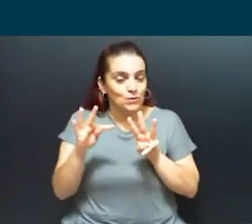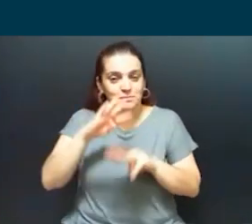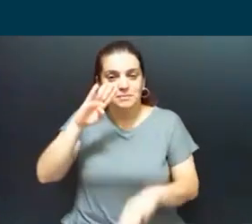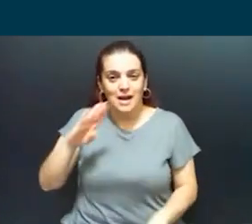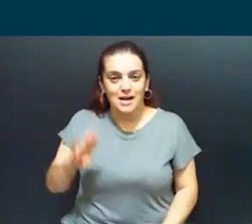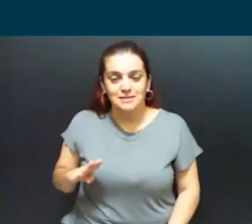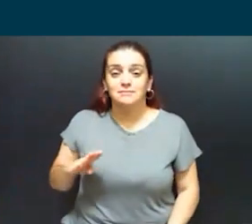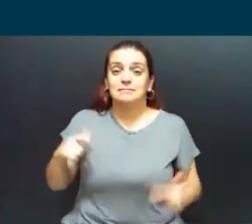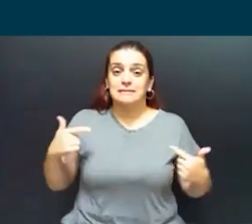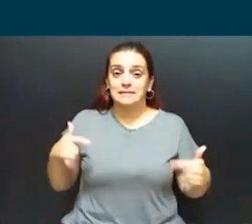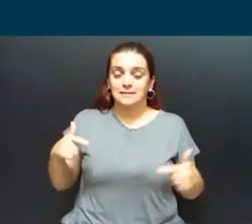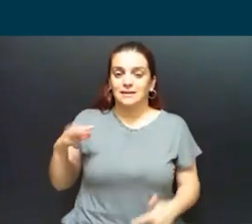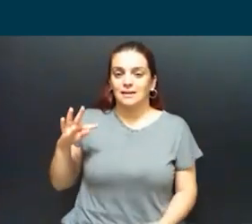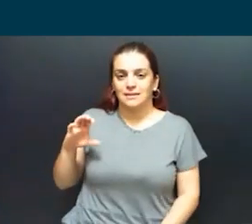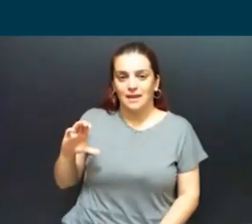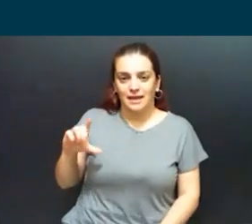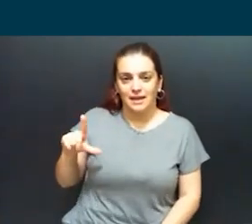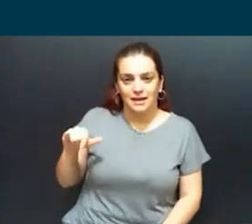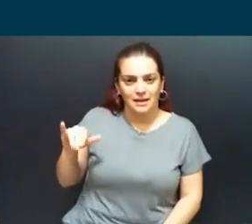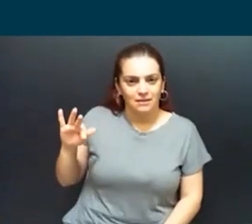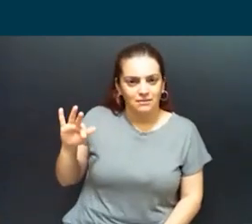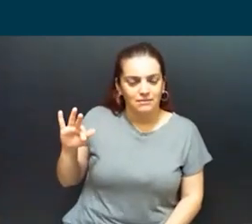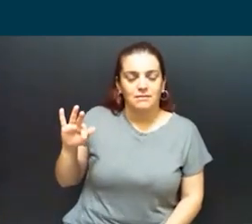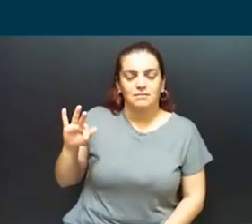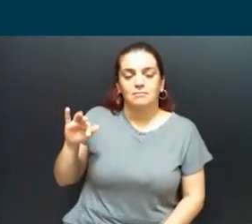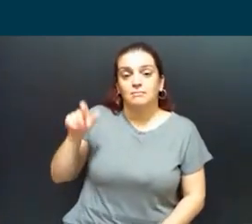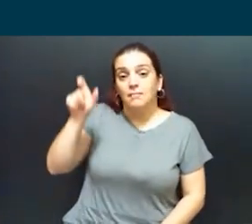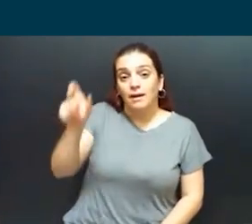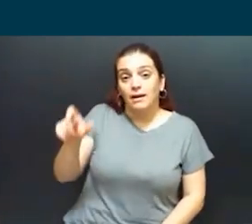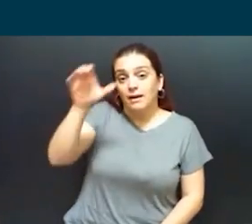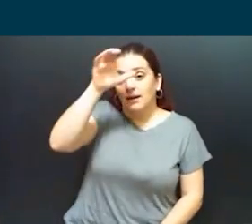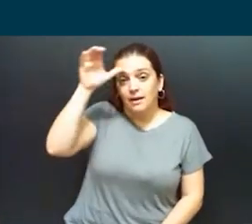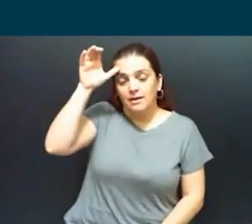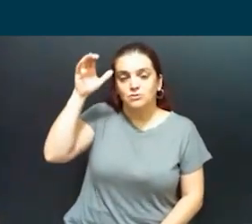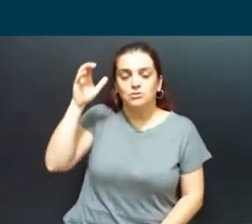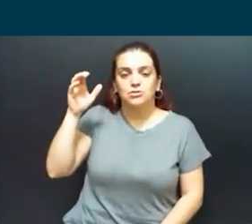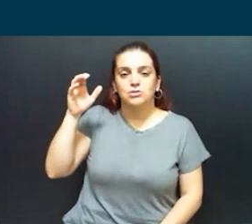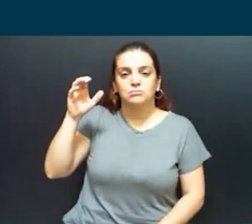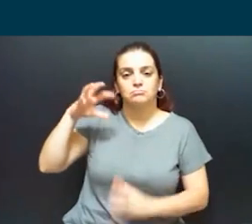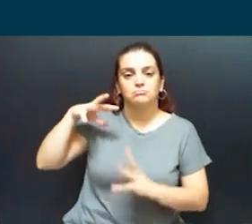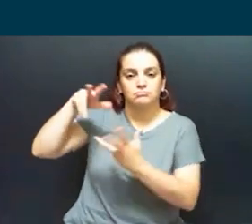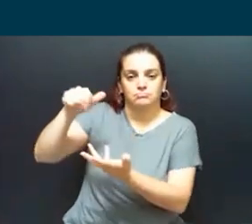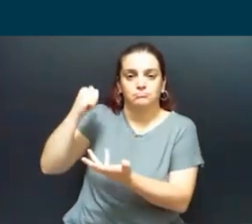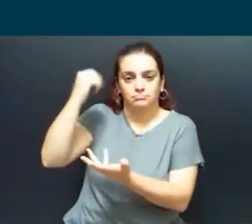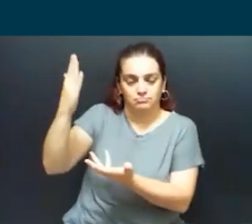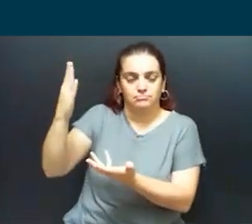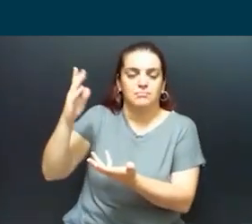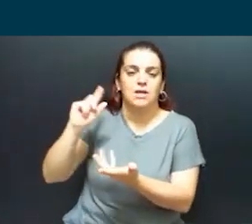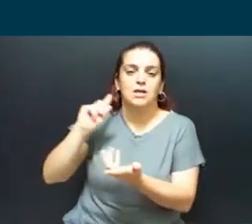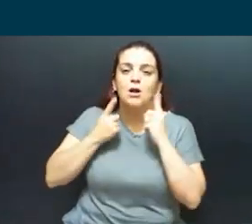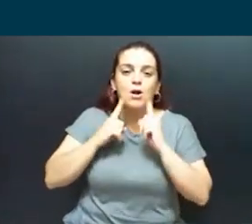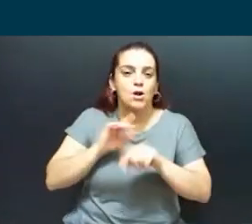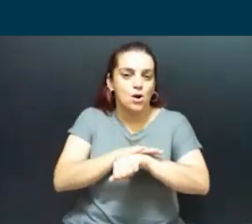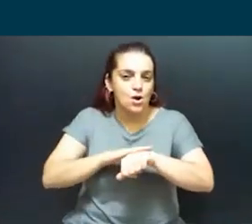TOTWORKS como tech lead de infraestrutura em uma cliente multinacional de cosméticos. Tem background em desenvolvimento de software. Paula